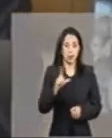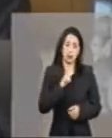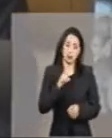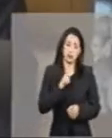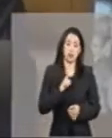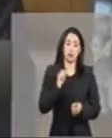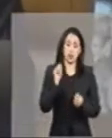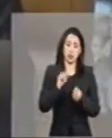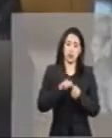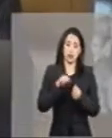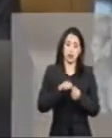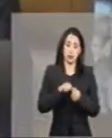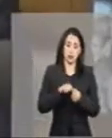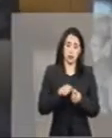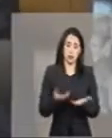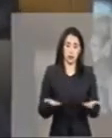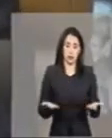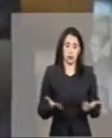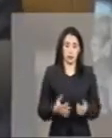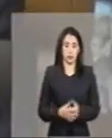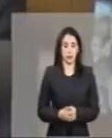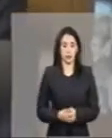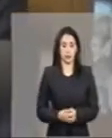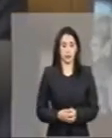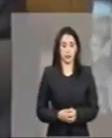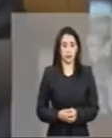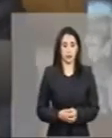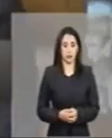sido perpetrado.